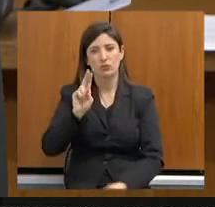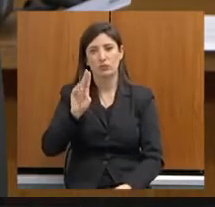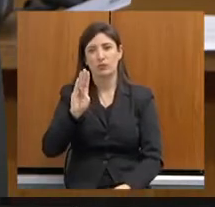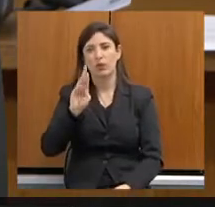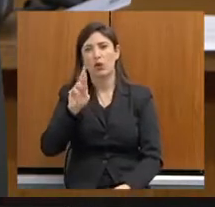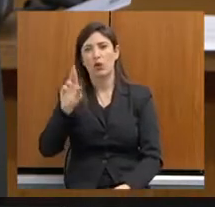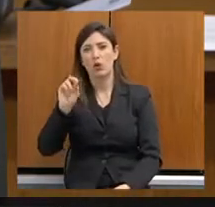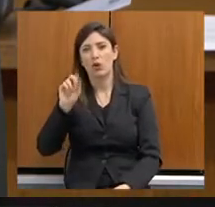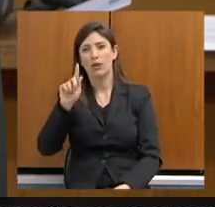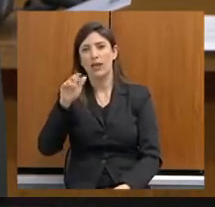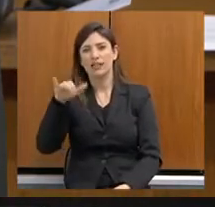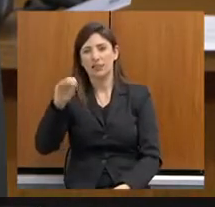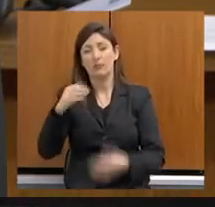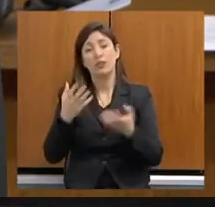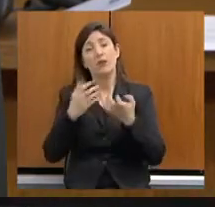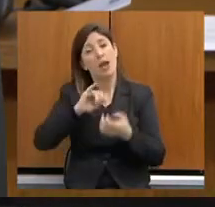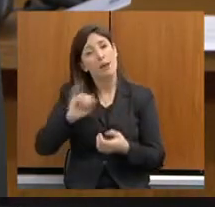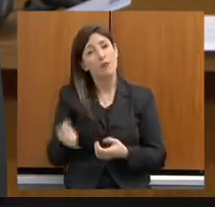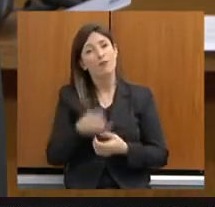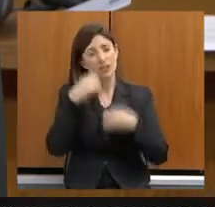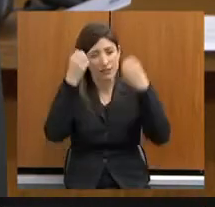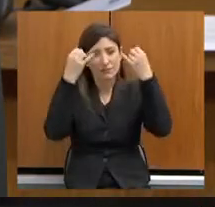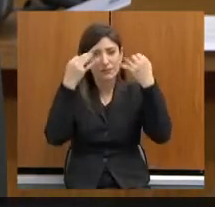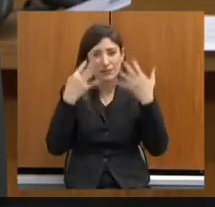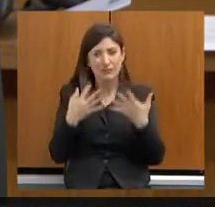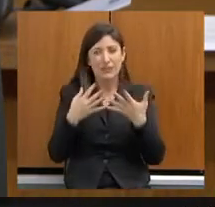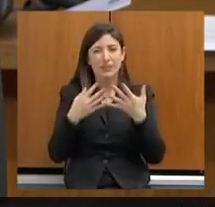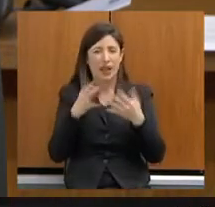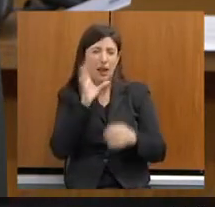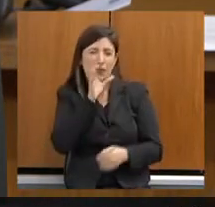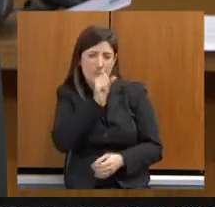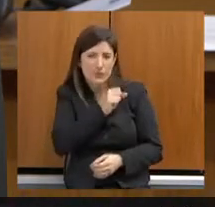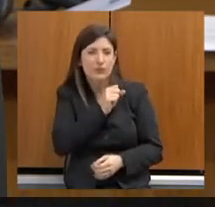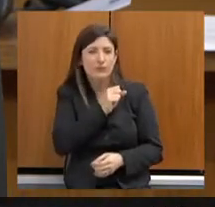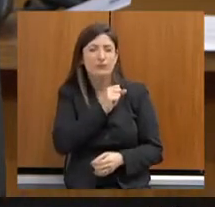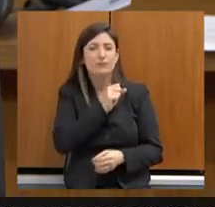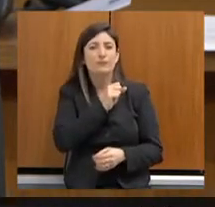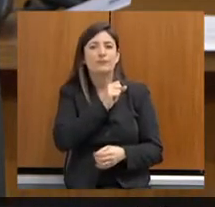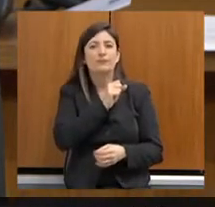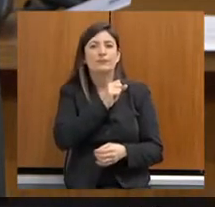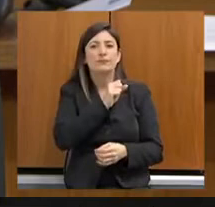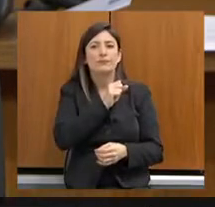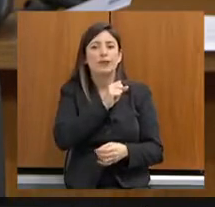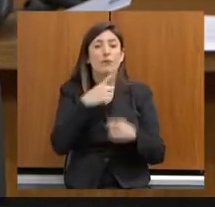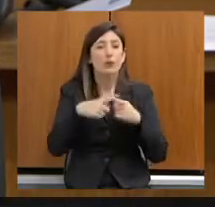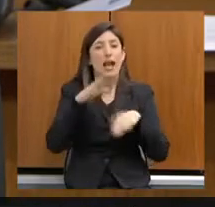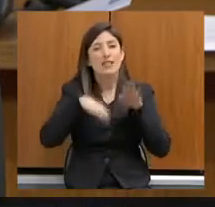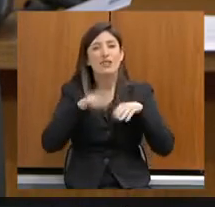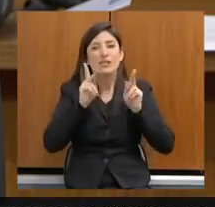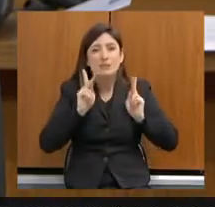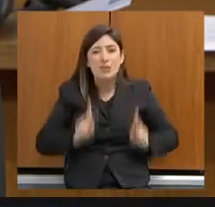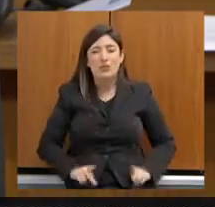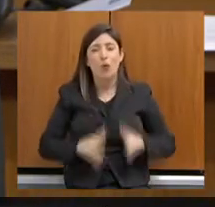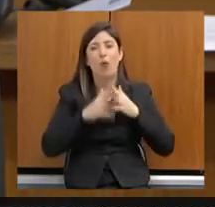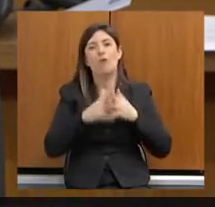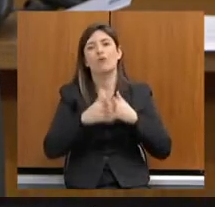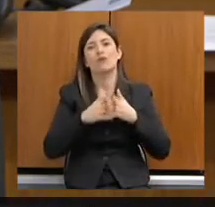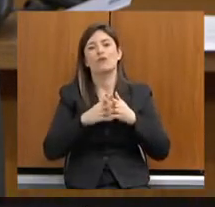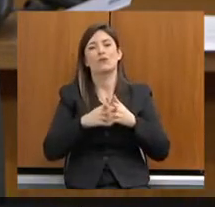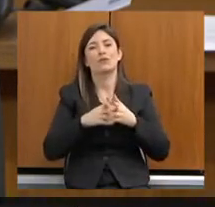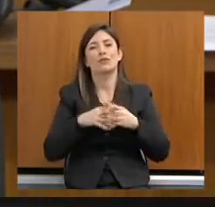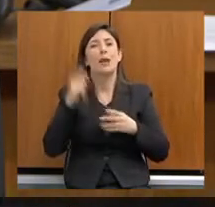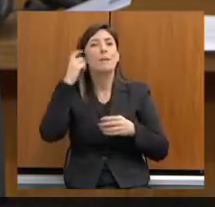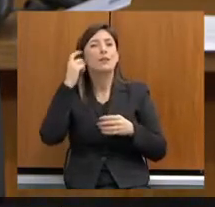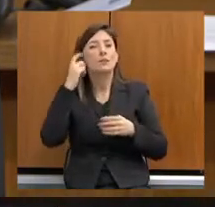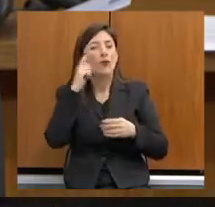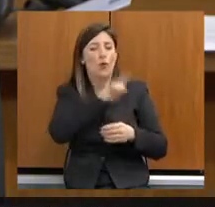eu gostaria de aproveitar para falar um pouquinho rapidamente porque as pessoas confundem as pessoas acham que o governo de